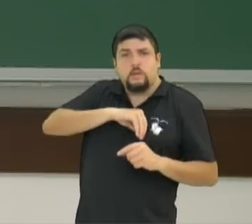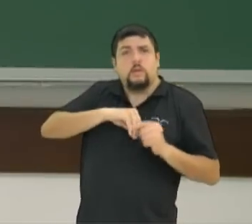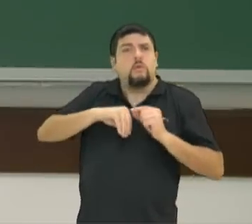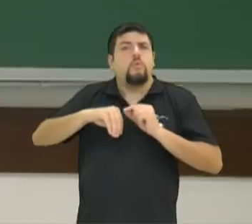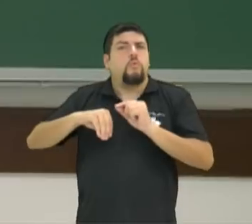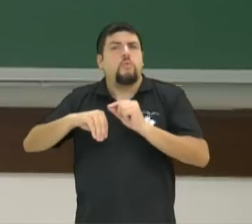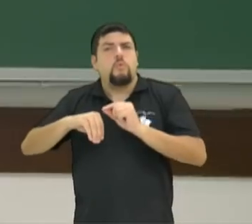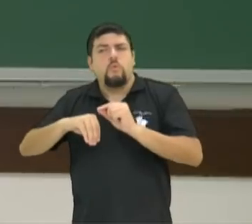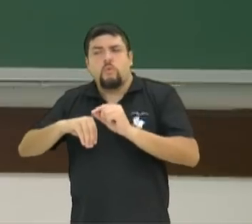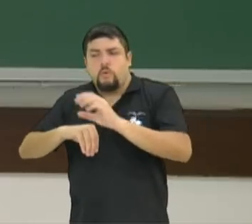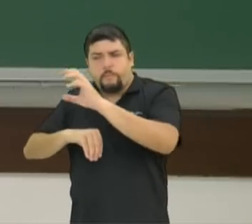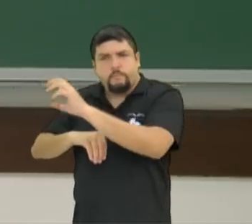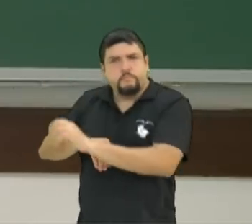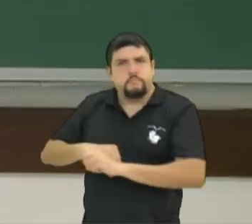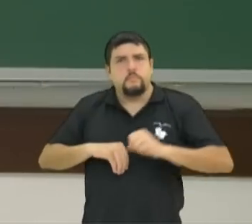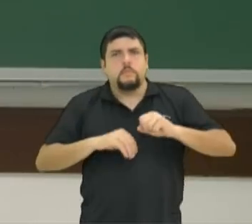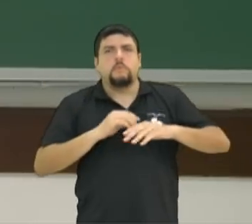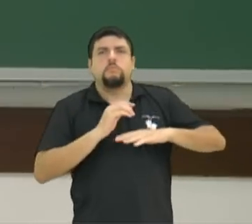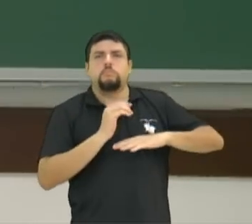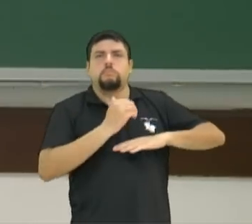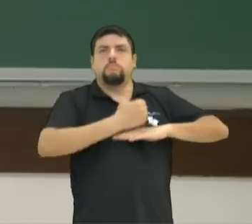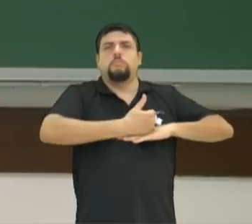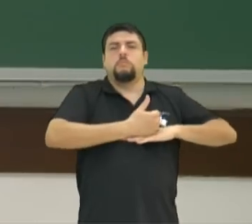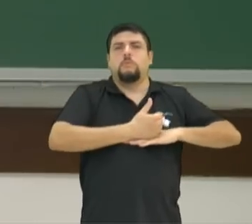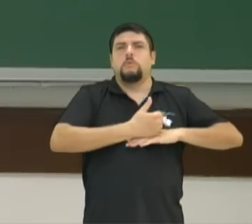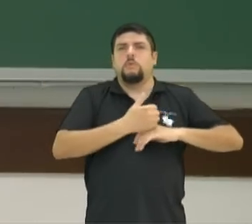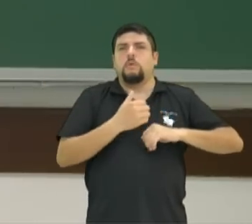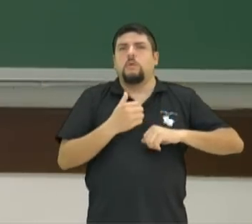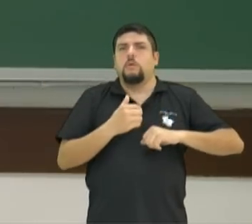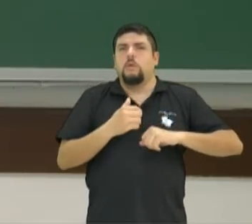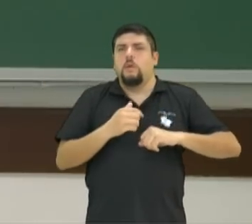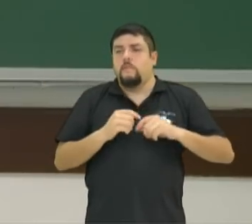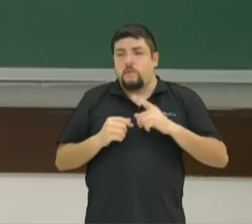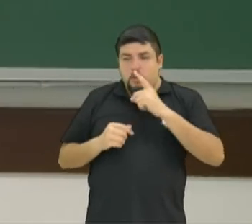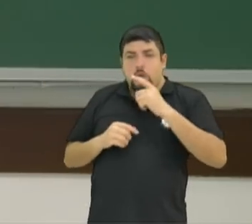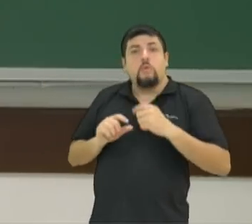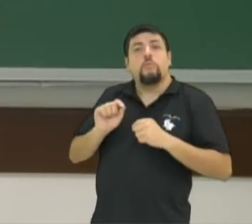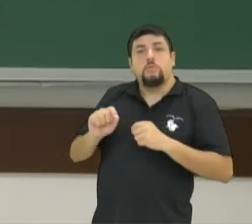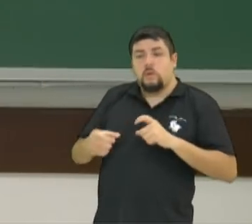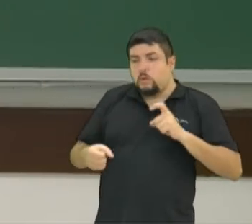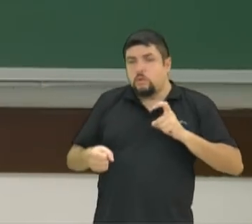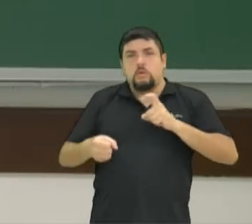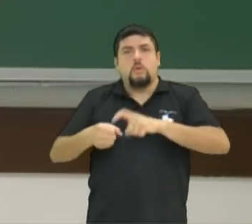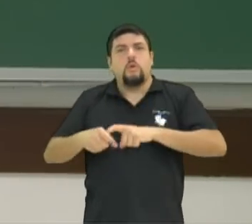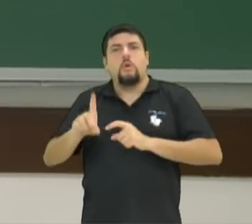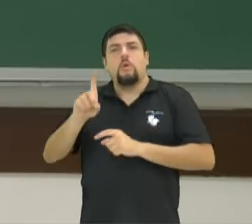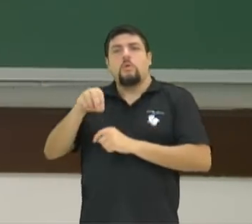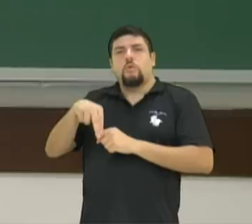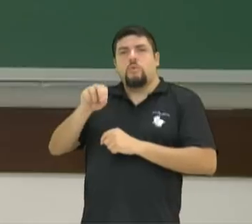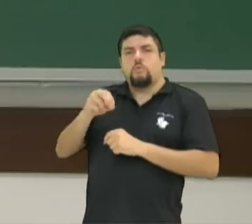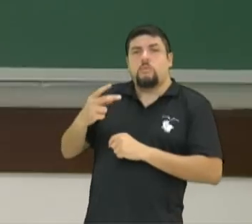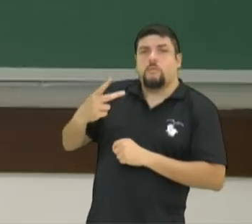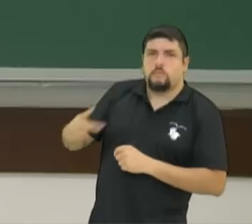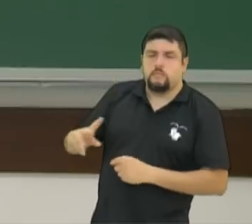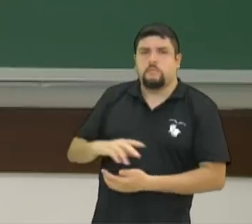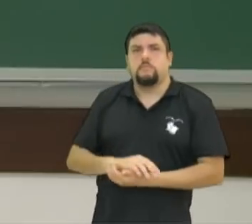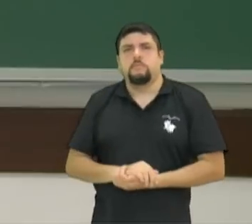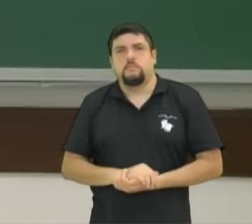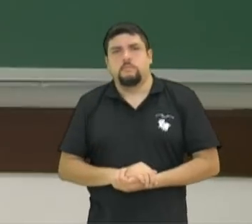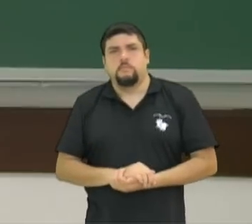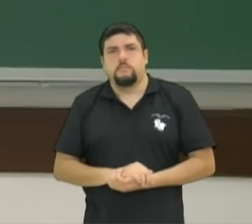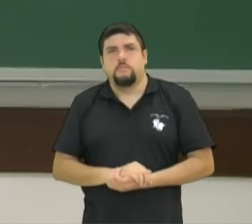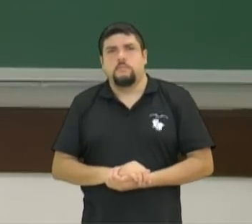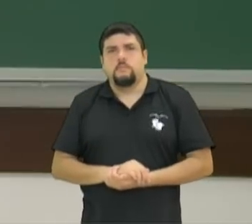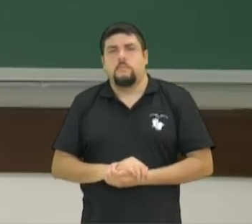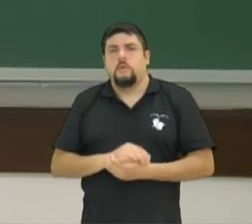do escravo, não ficava com o escravo, né? Ficava com aquele que era dono desse escravo. A parcela destinada ao escravo